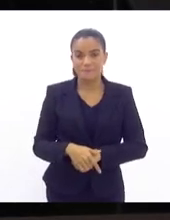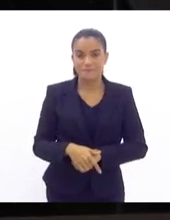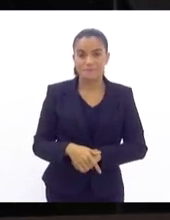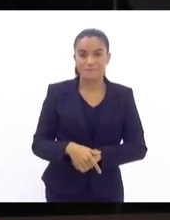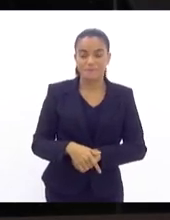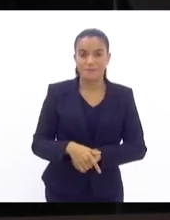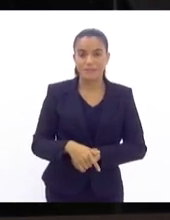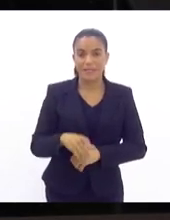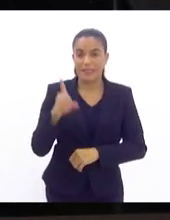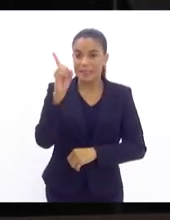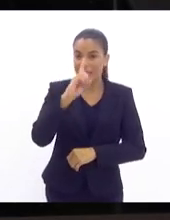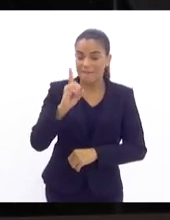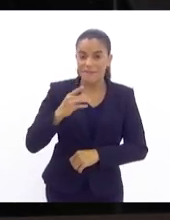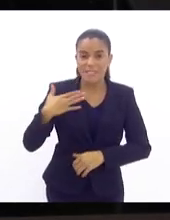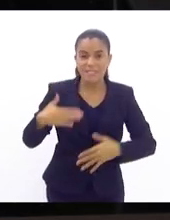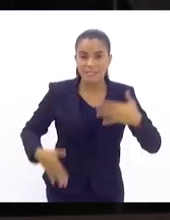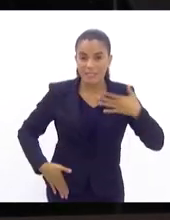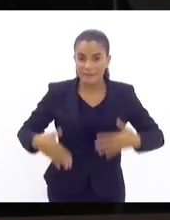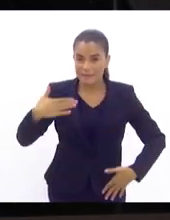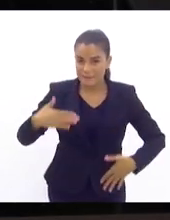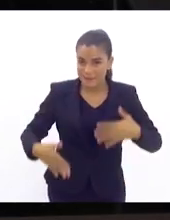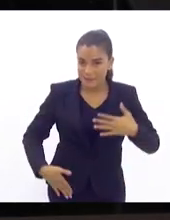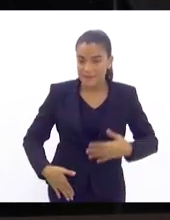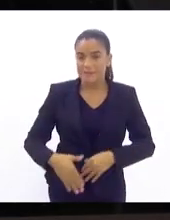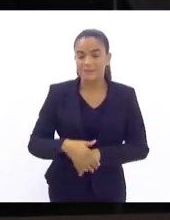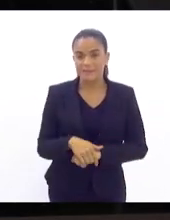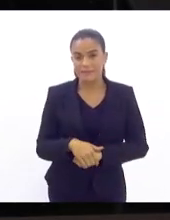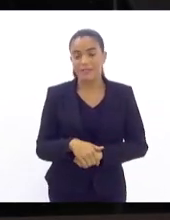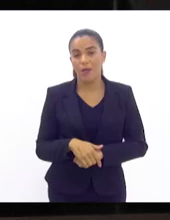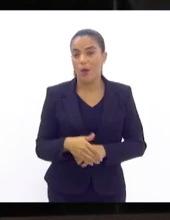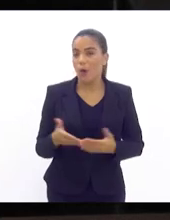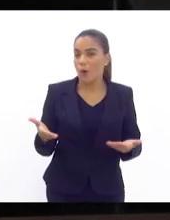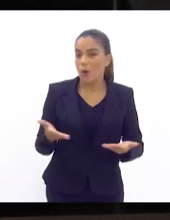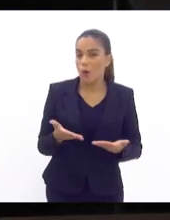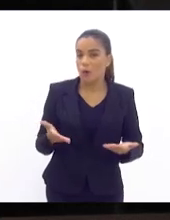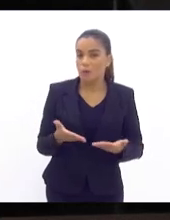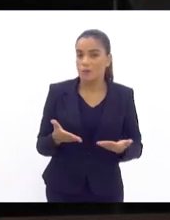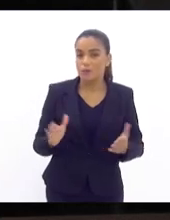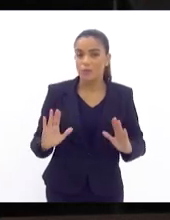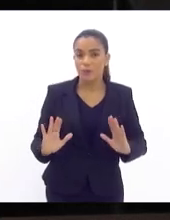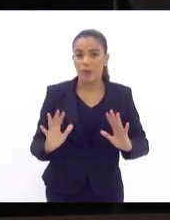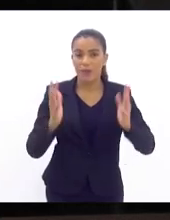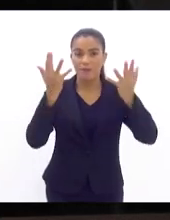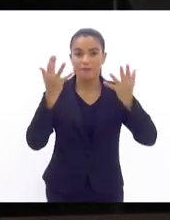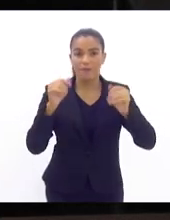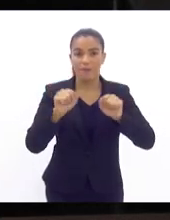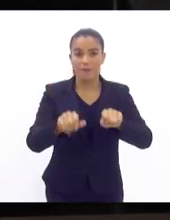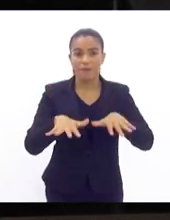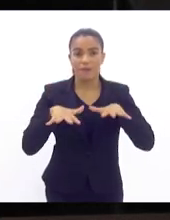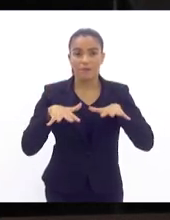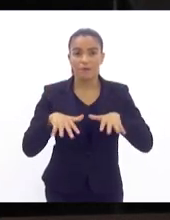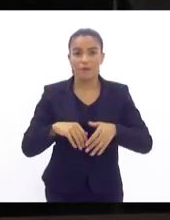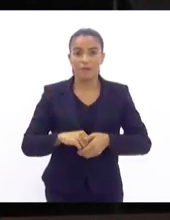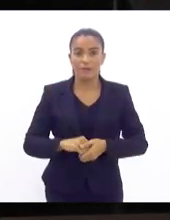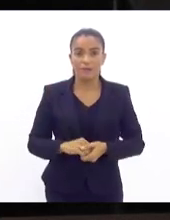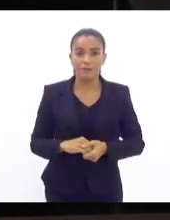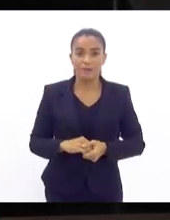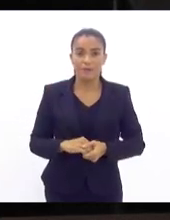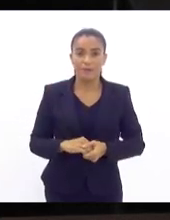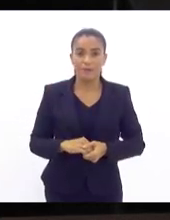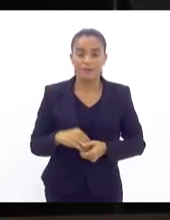Deficiência Física, através hoje do evento que foi realizado aqui nesse plenário, né,